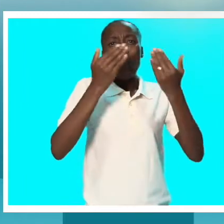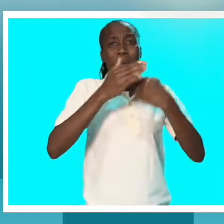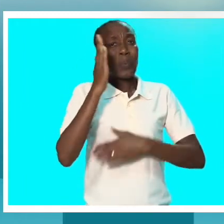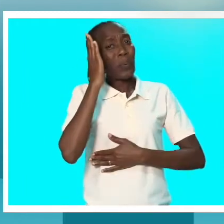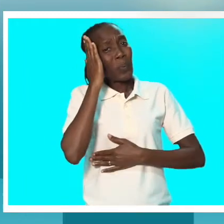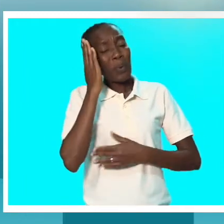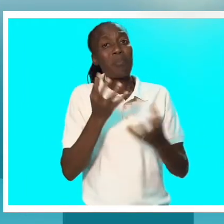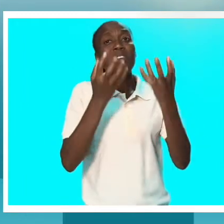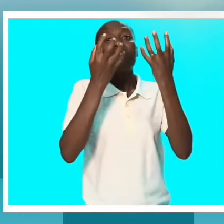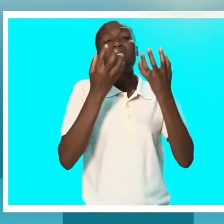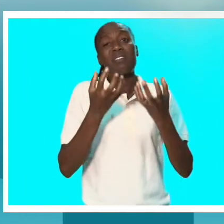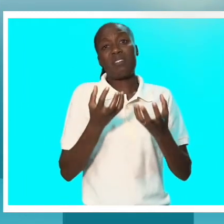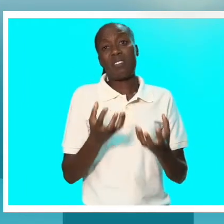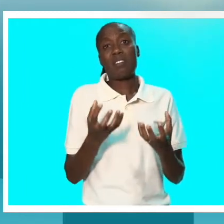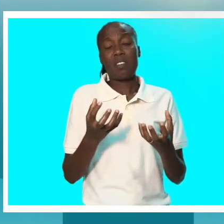dormia.